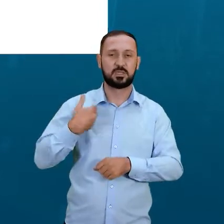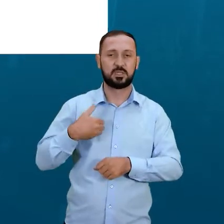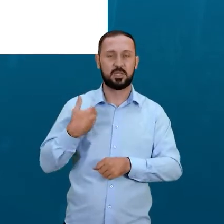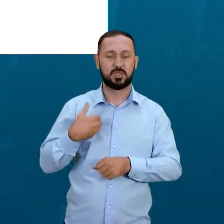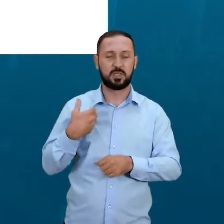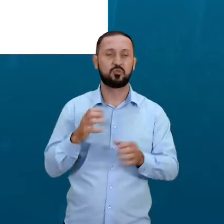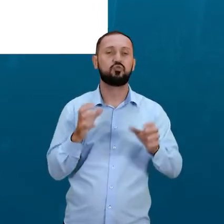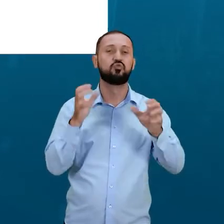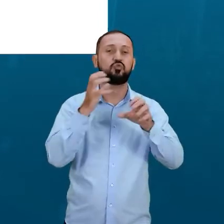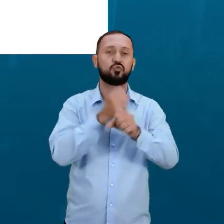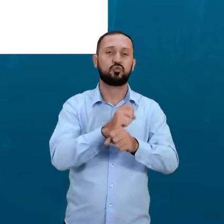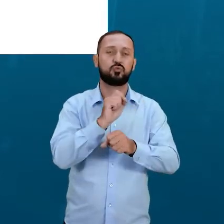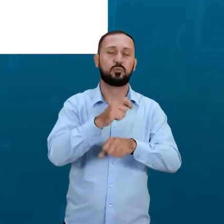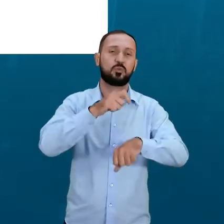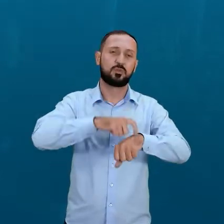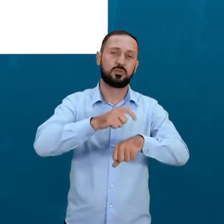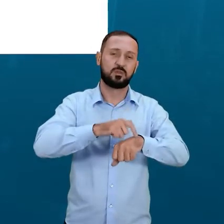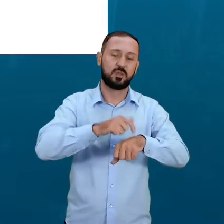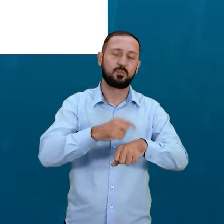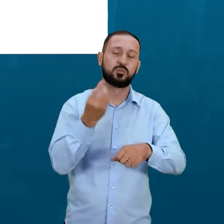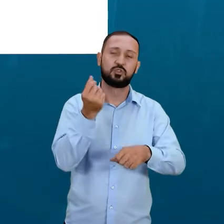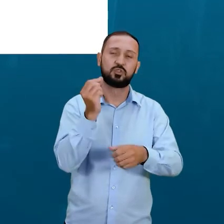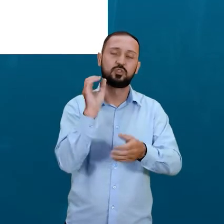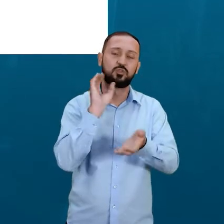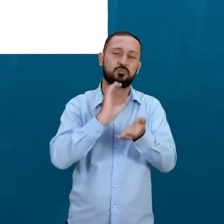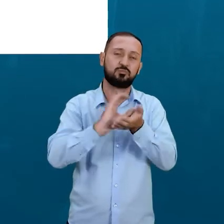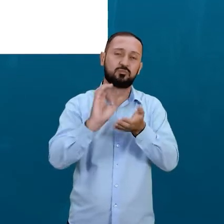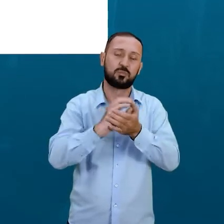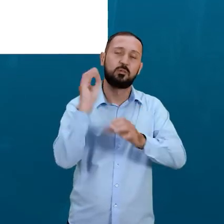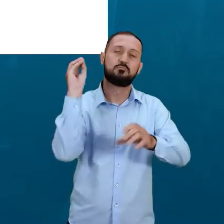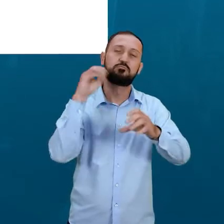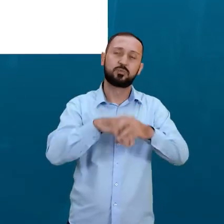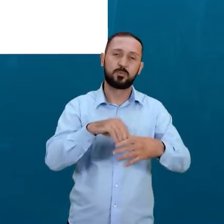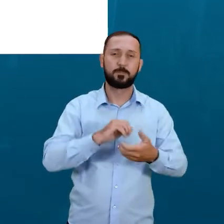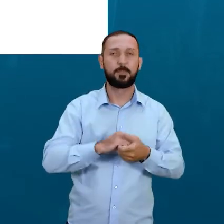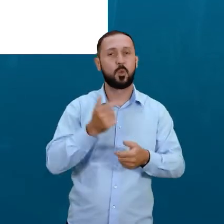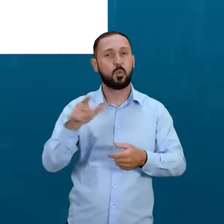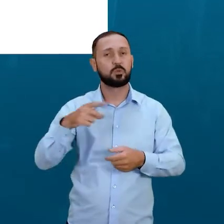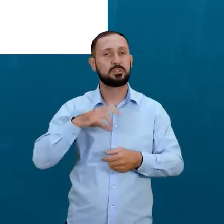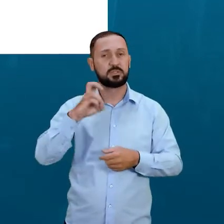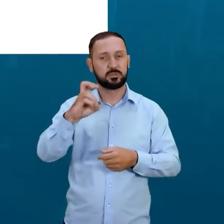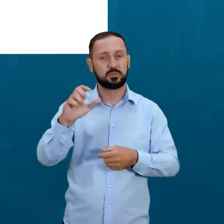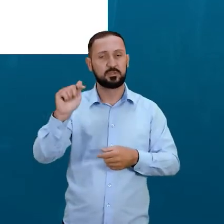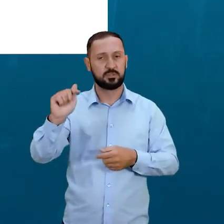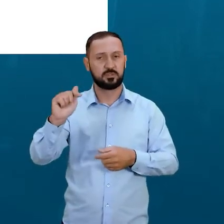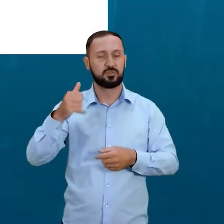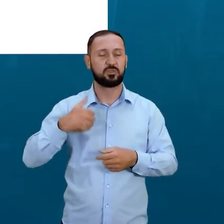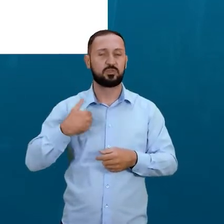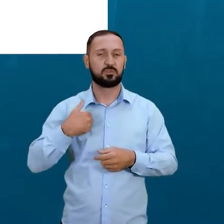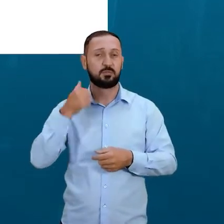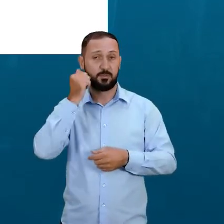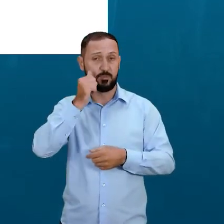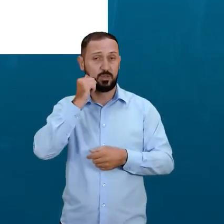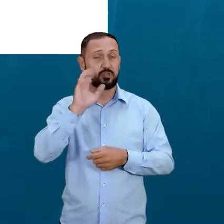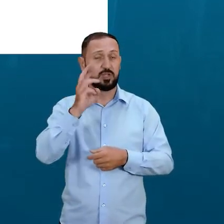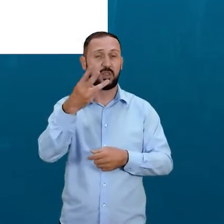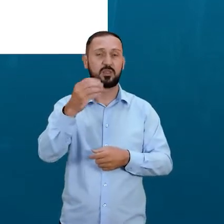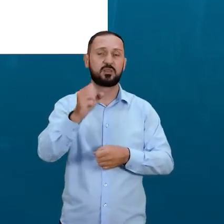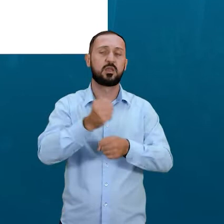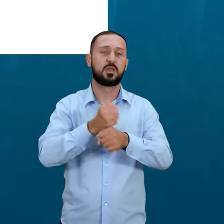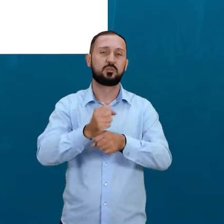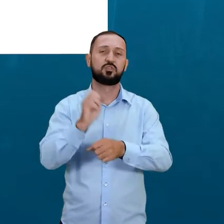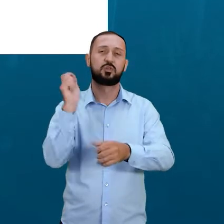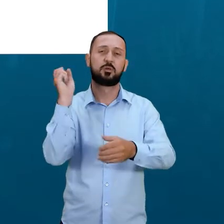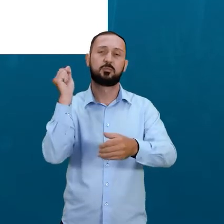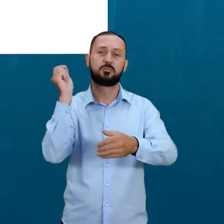do servidor com o tempo de contribuição. Outra é a idade mínima, de 57 anos para mulheres, com 30 anos de